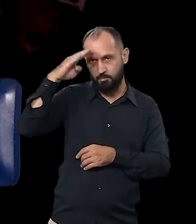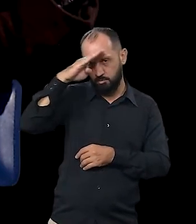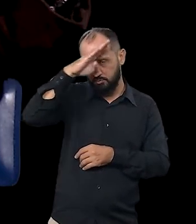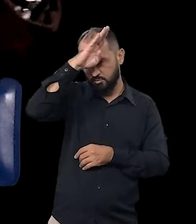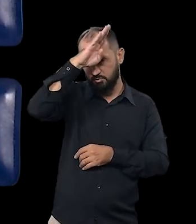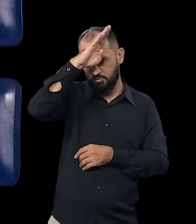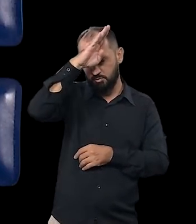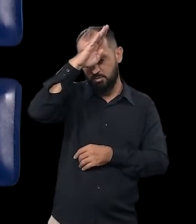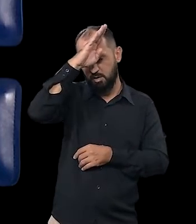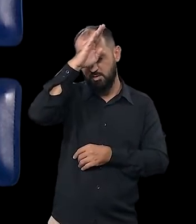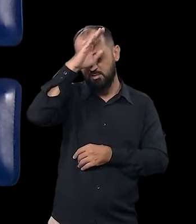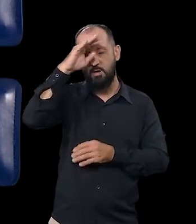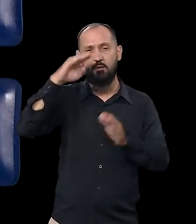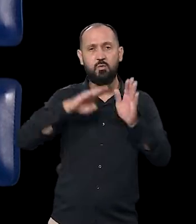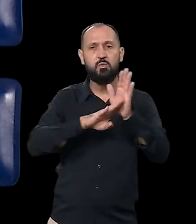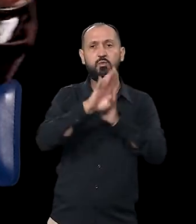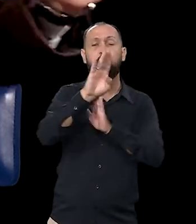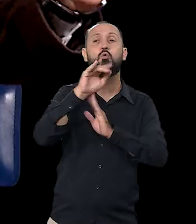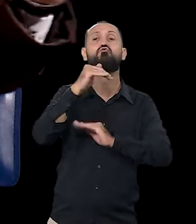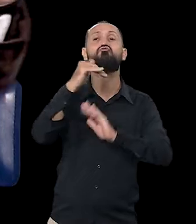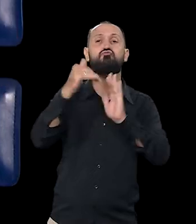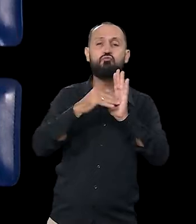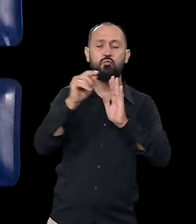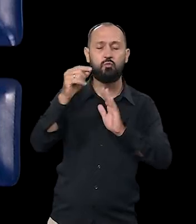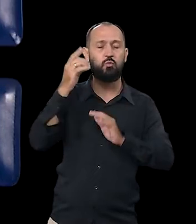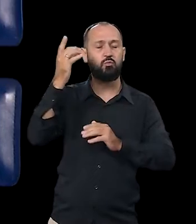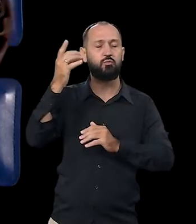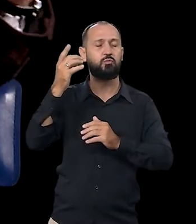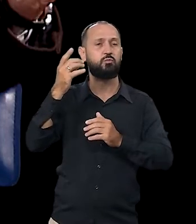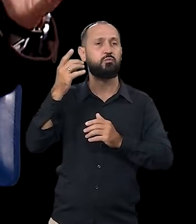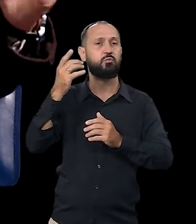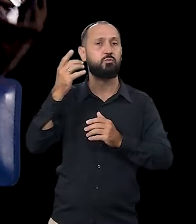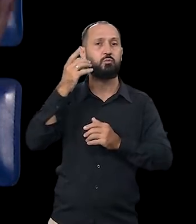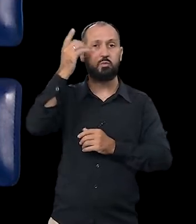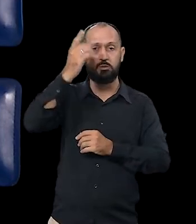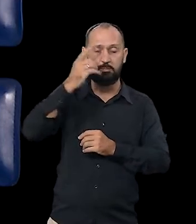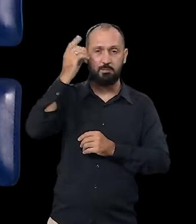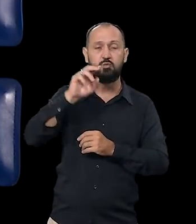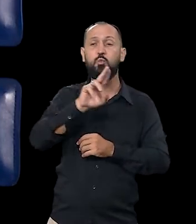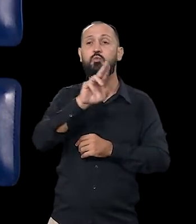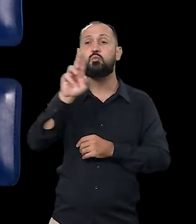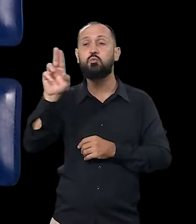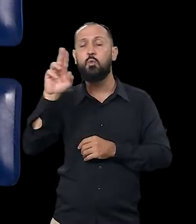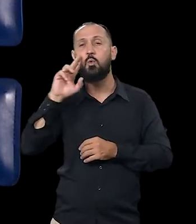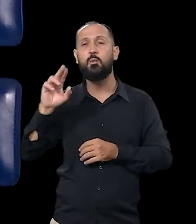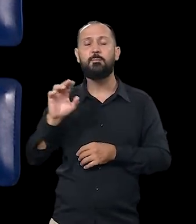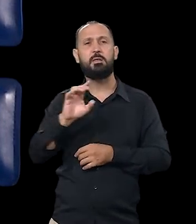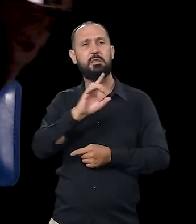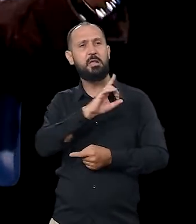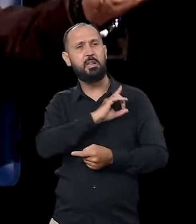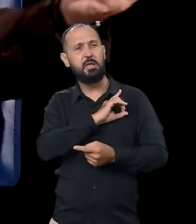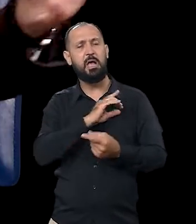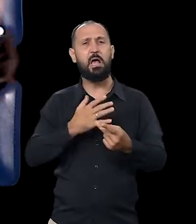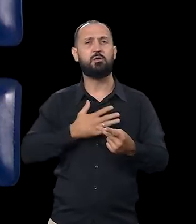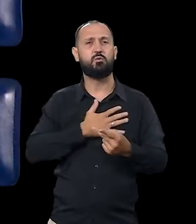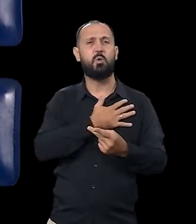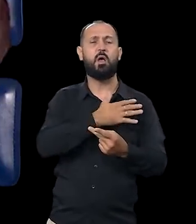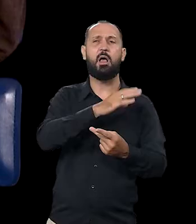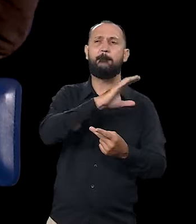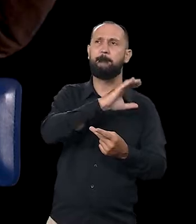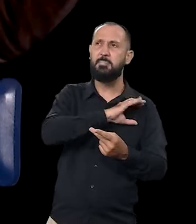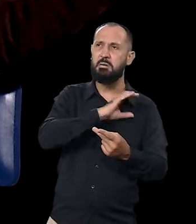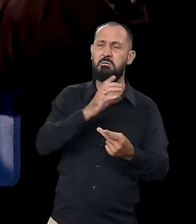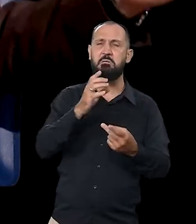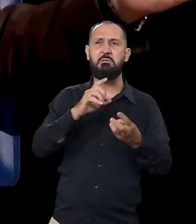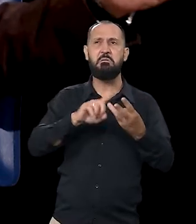em alta, todos os candidatos que tinham vinculação com segurança pública ou que levavam o nome delegado,